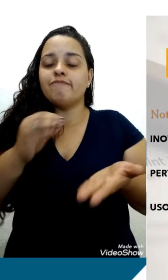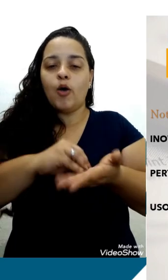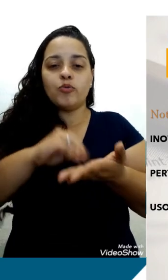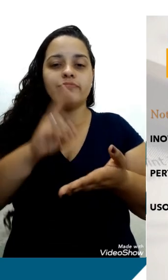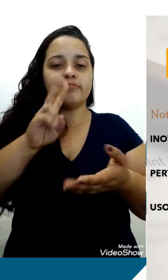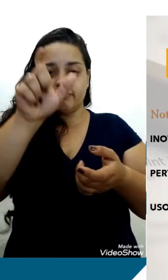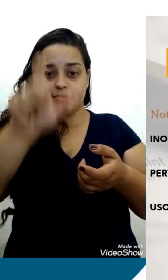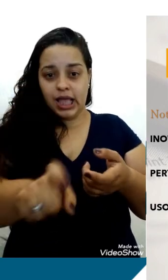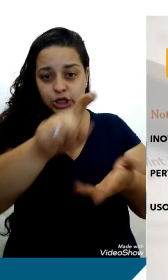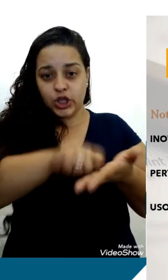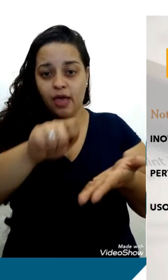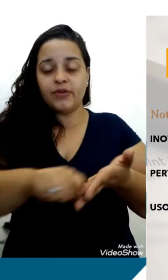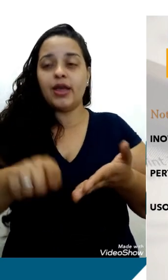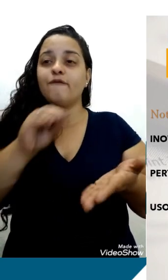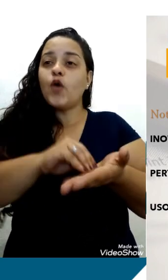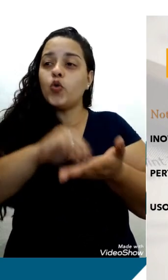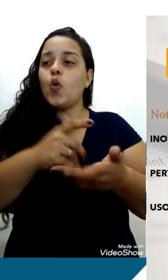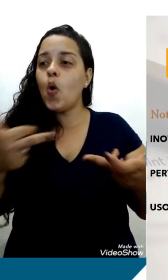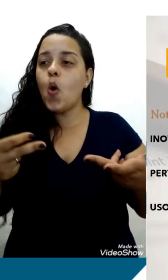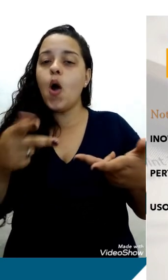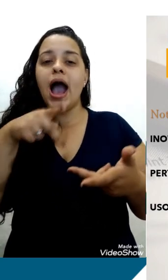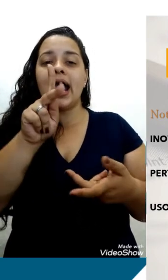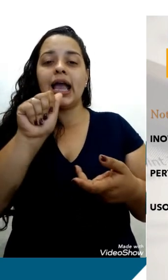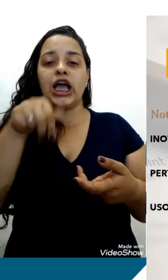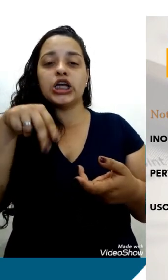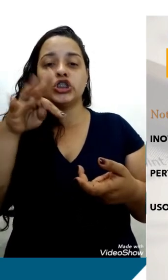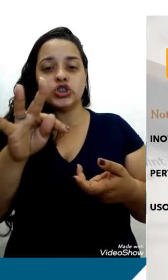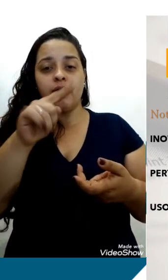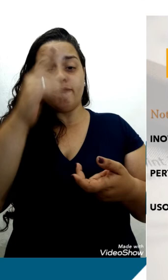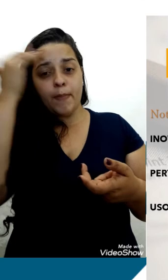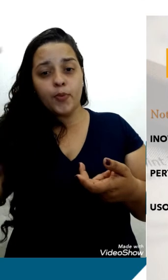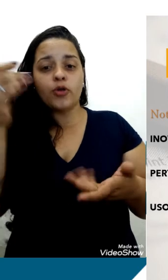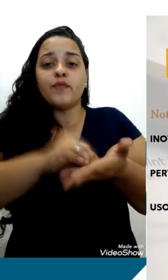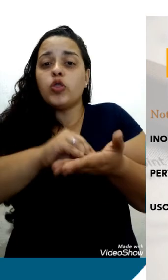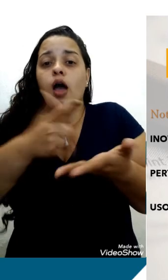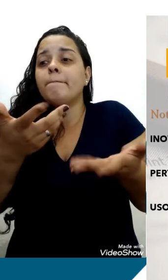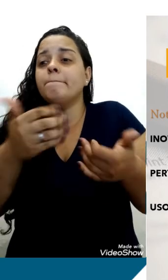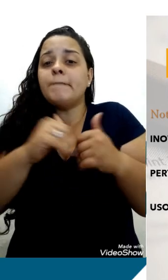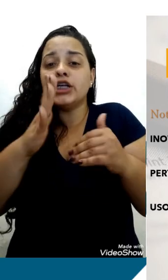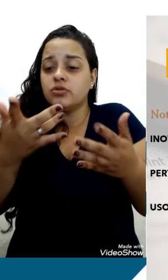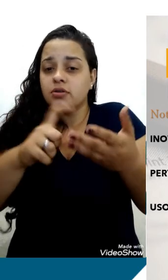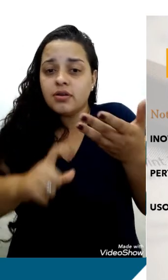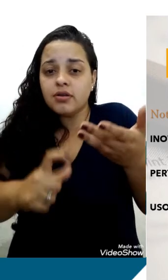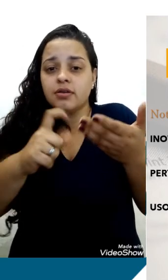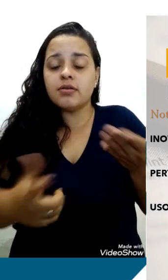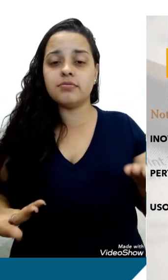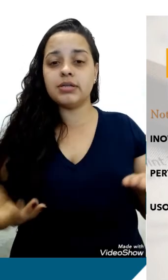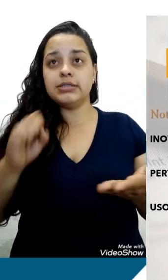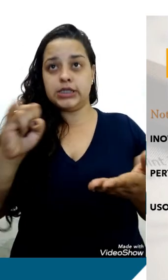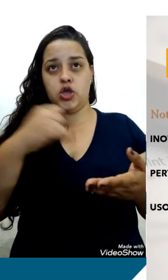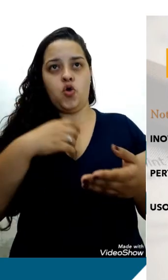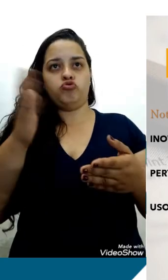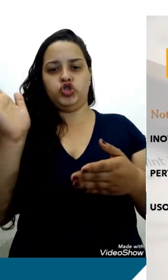essa citação de autoridade do Kant de modo produtivo na redação. Se eu retiro esse trecho e começo a